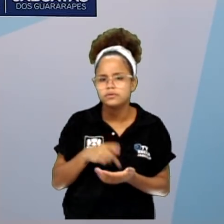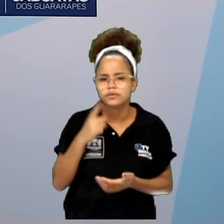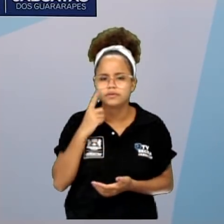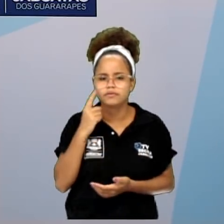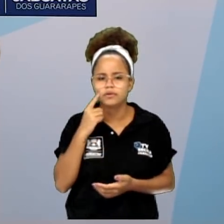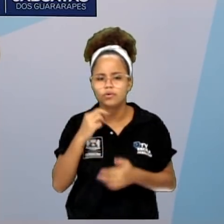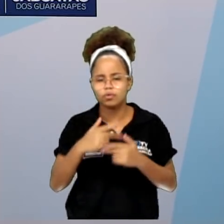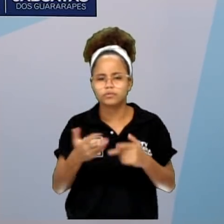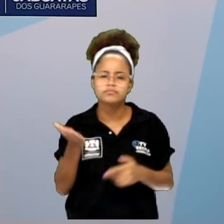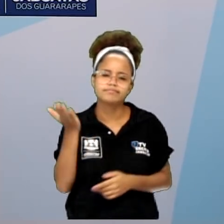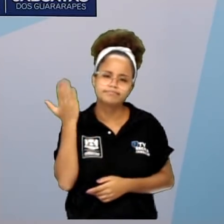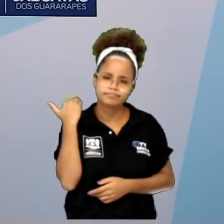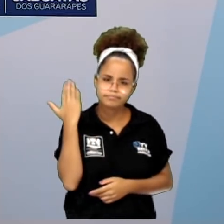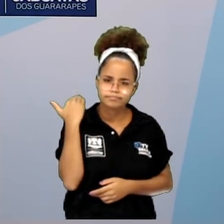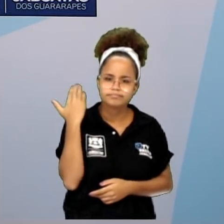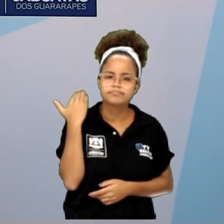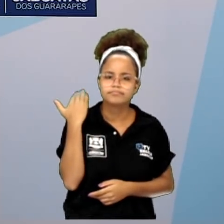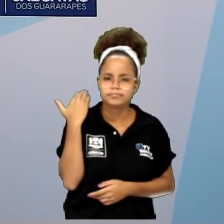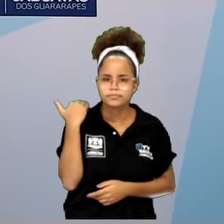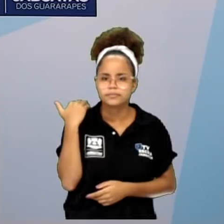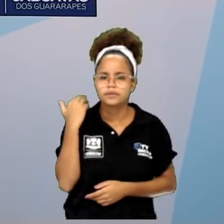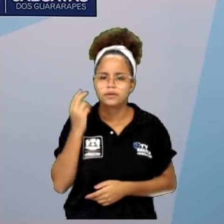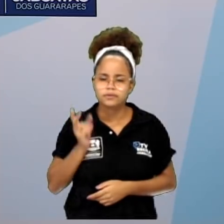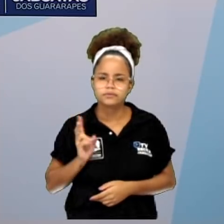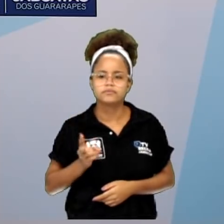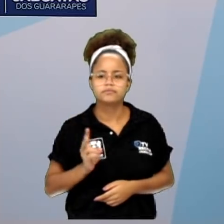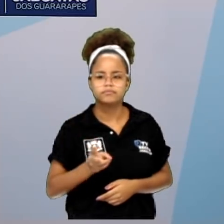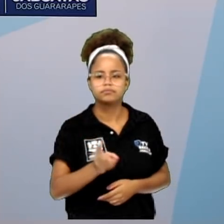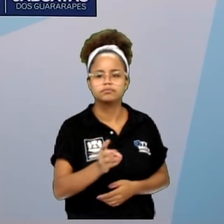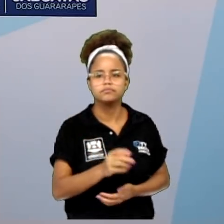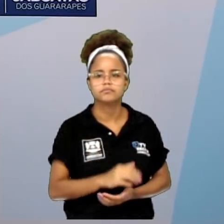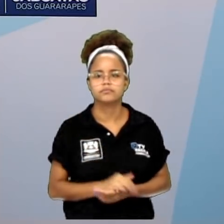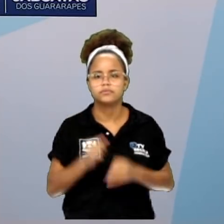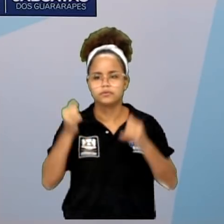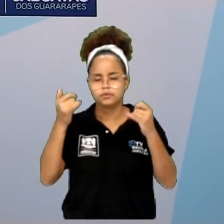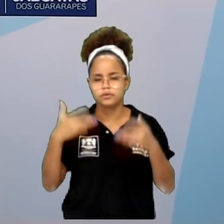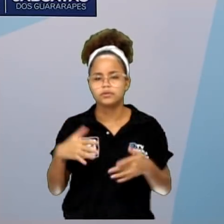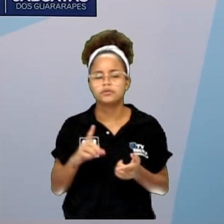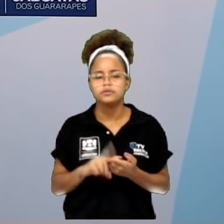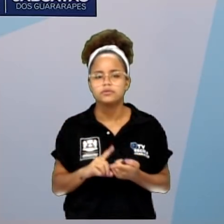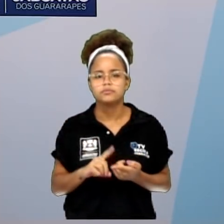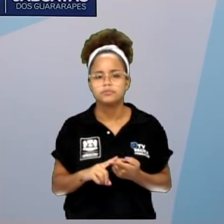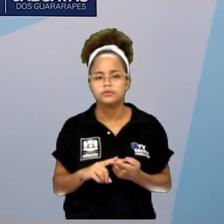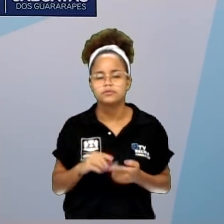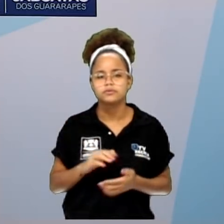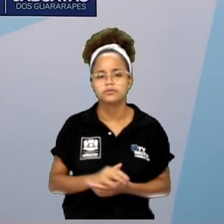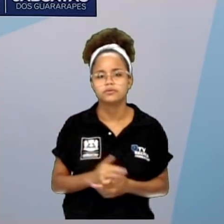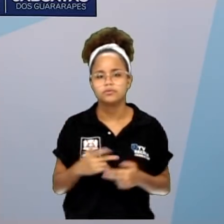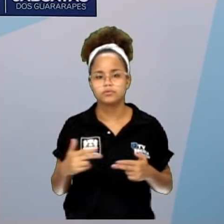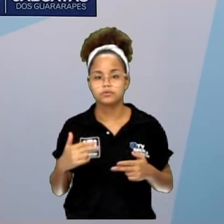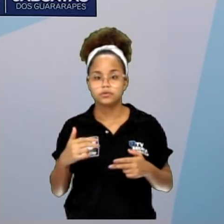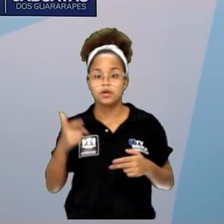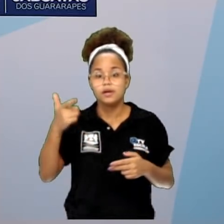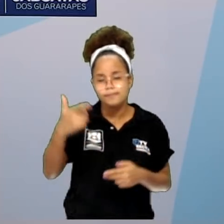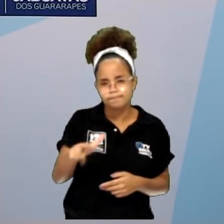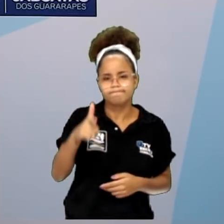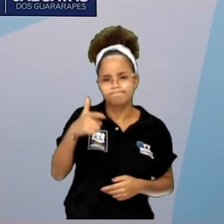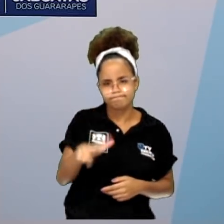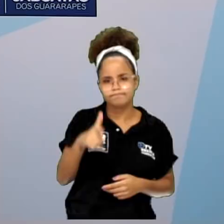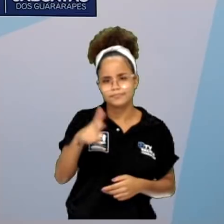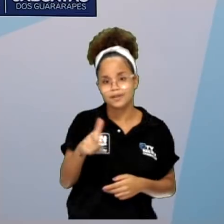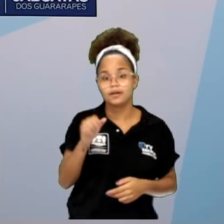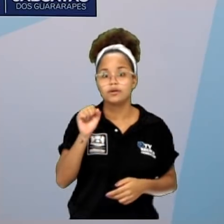passado, né? Tem um certo prolongamento, e ele fala aí também repetida e com limites imprecisos. Essa ideia